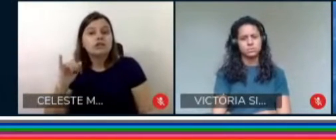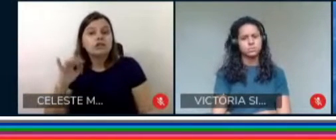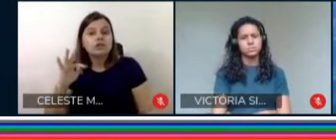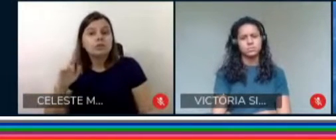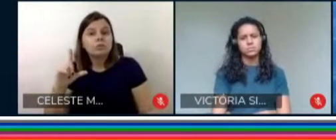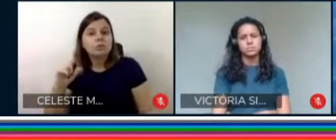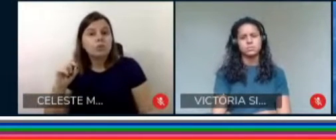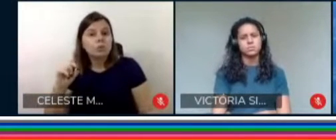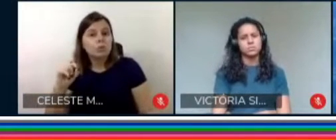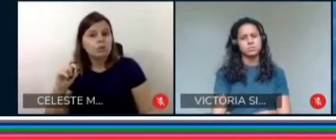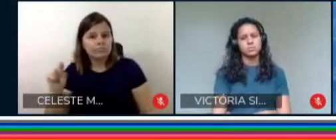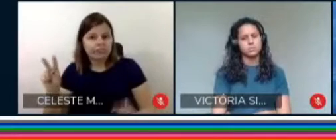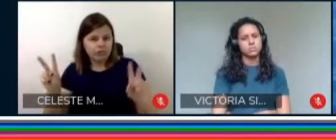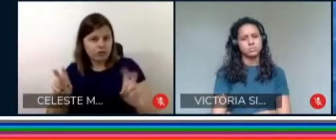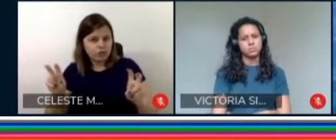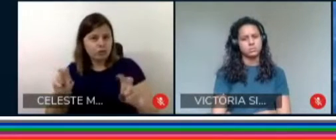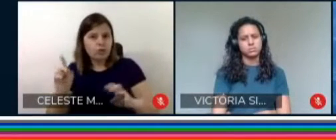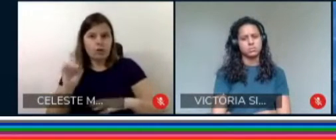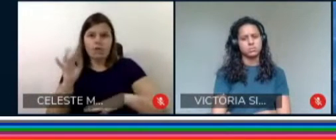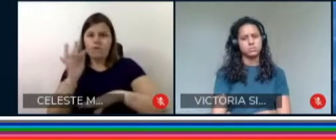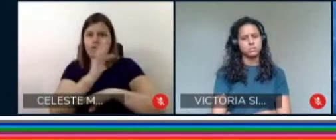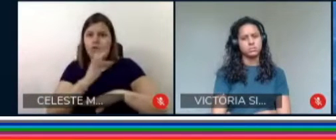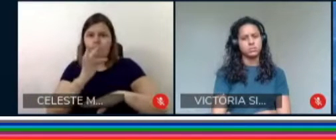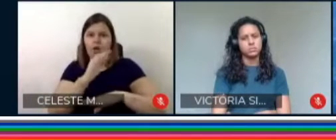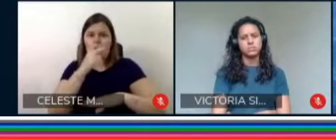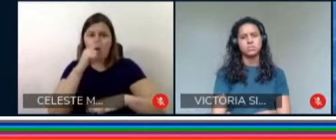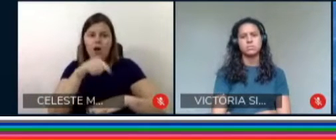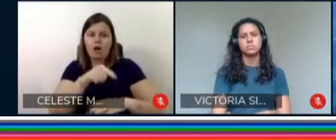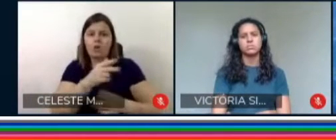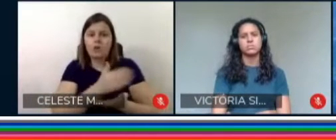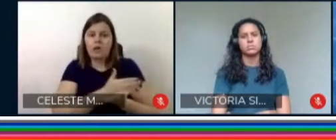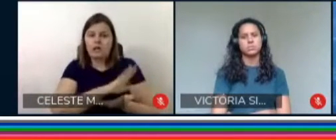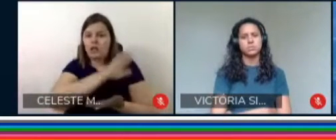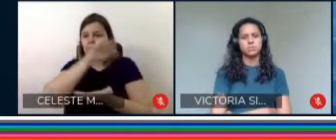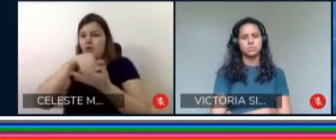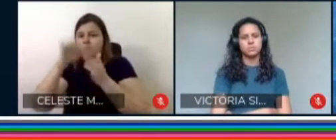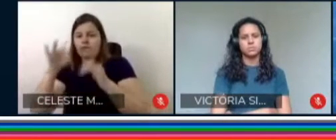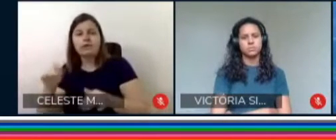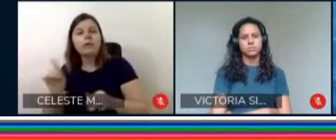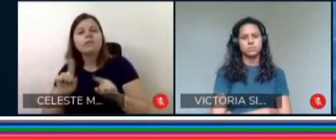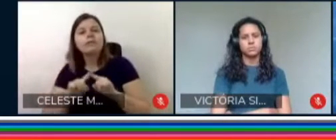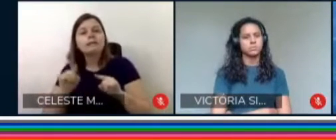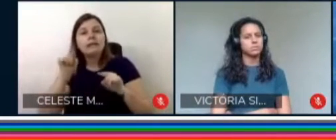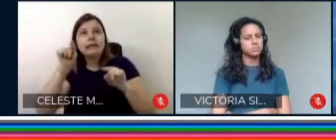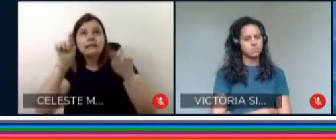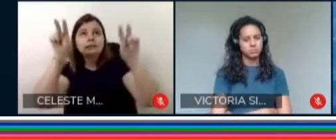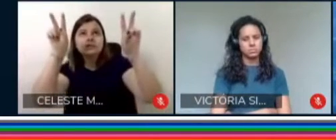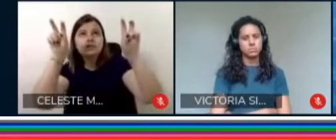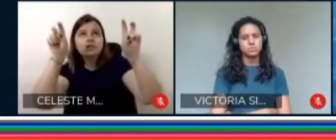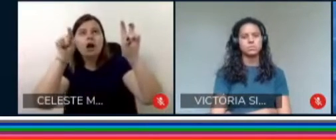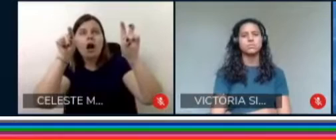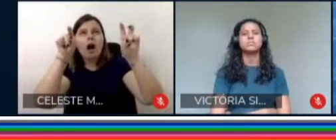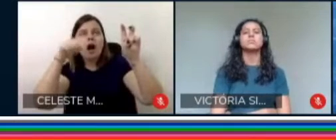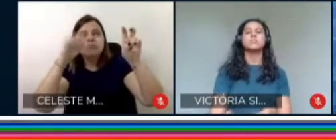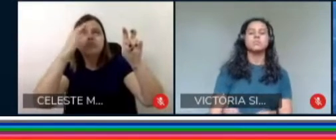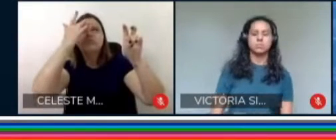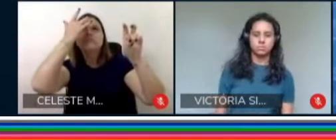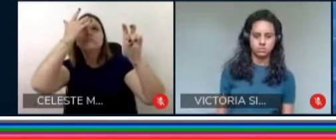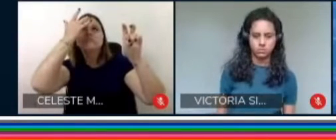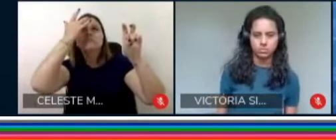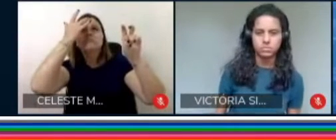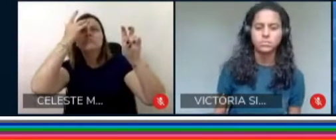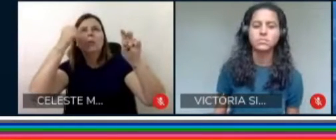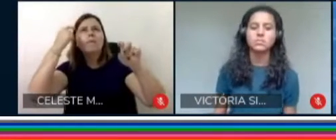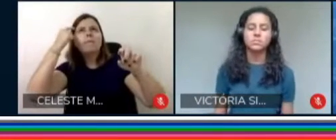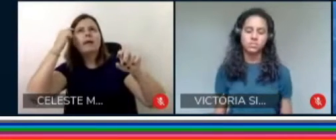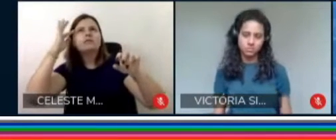formal, não o que vai ser do começo ao fim do trabalho, mas a partir do título eu consigo pensar a respeito do meu tema,